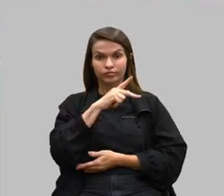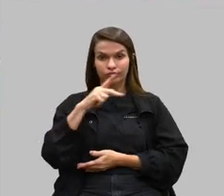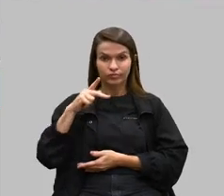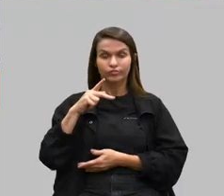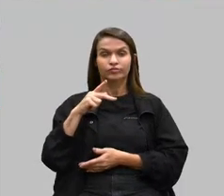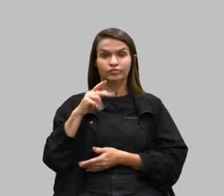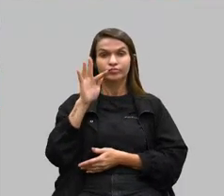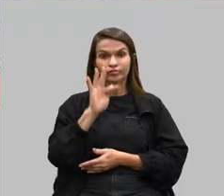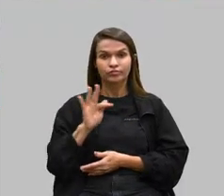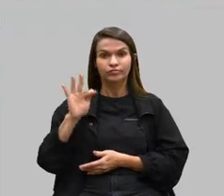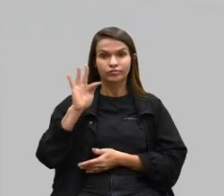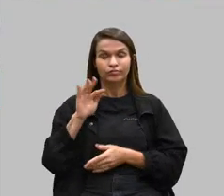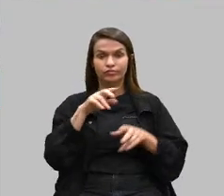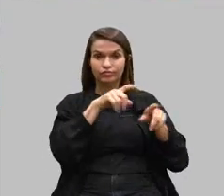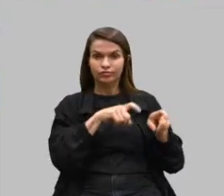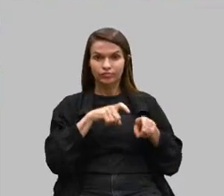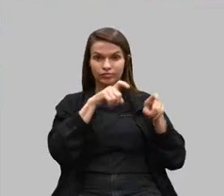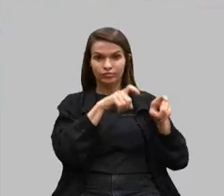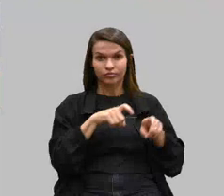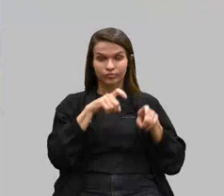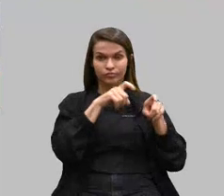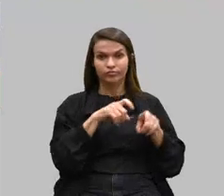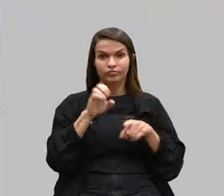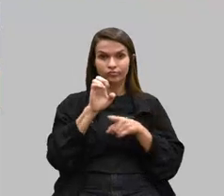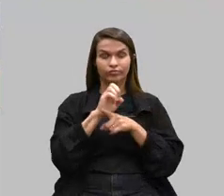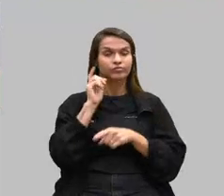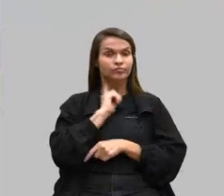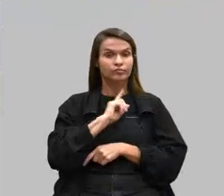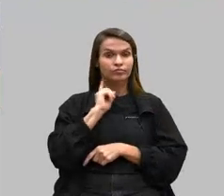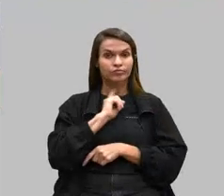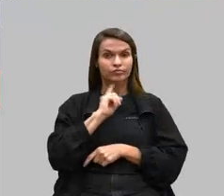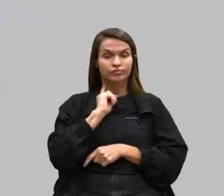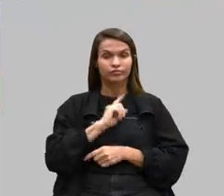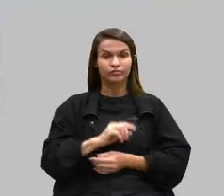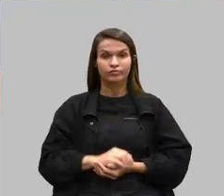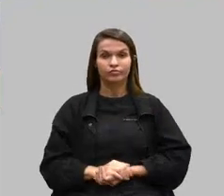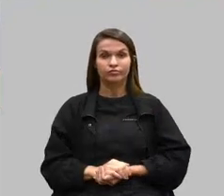federação da Agricultura e Pecuária do Estado de Minas